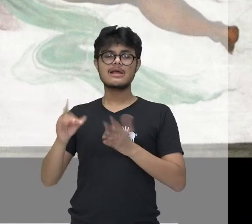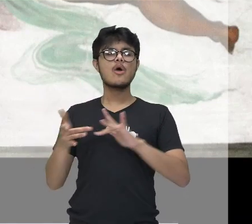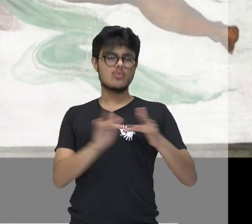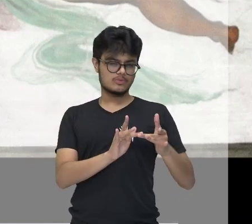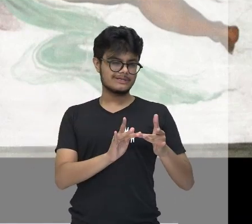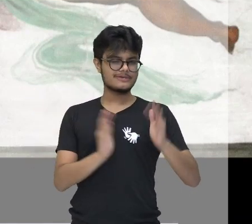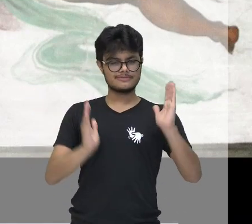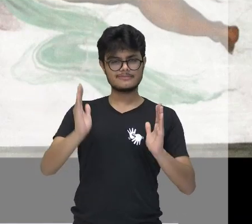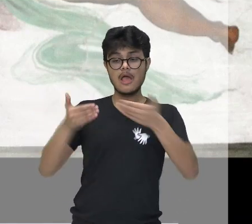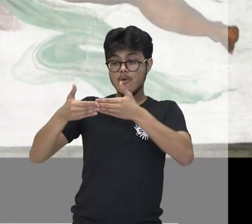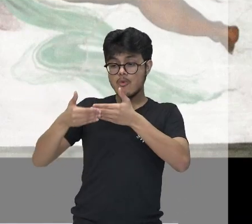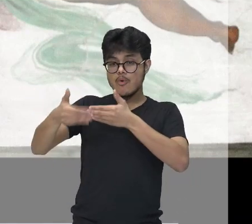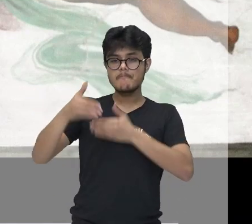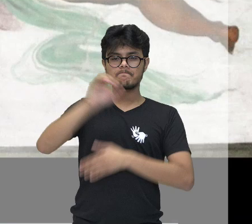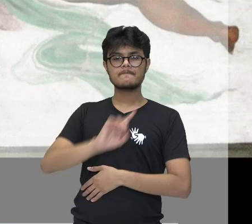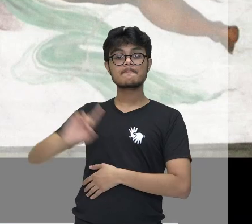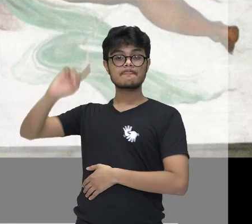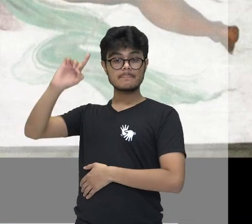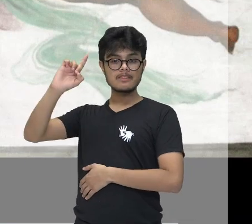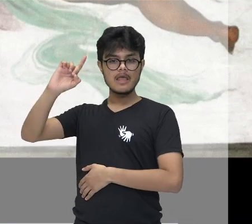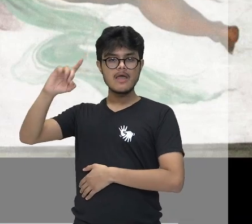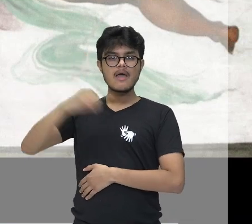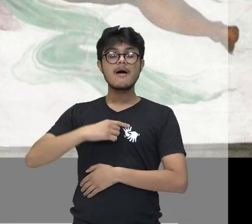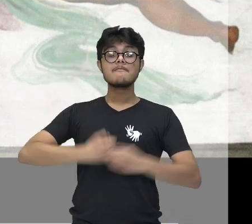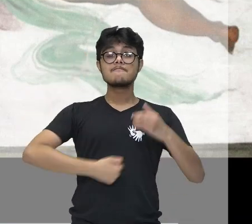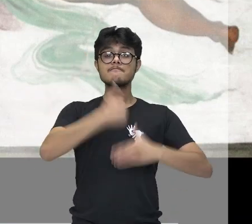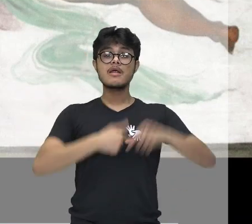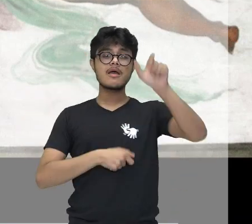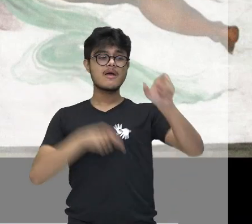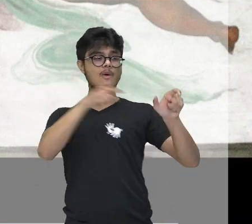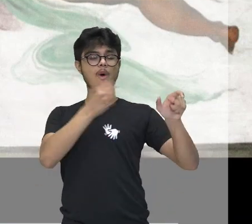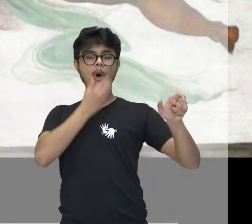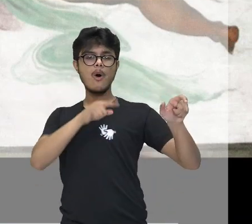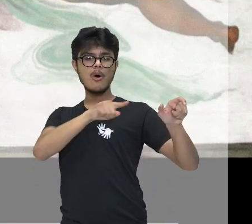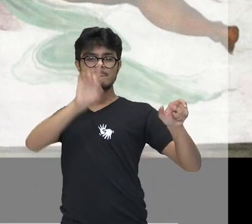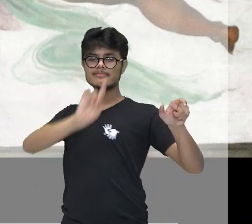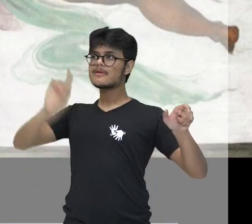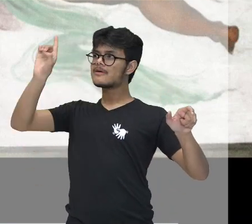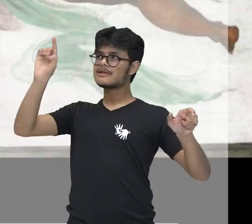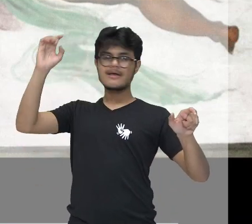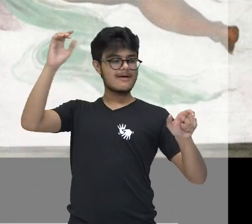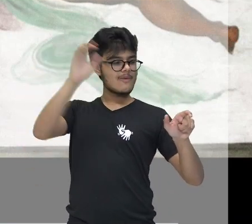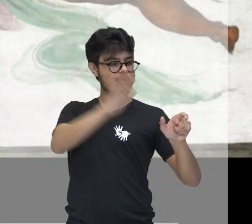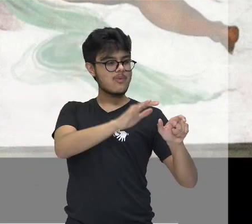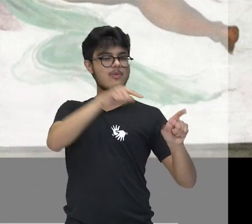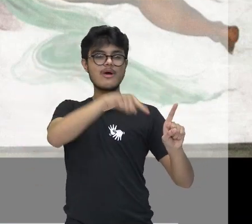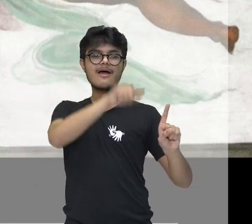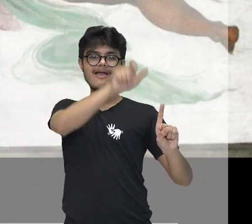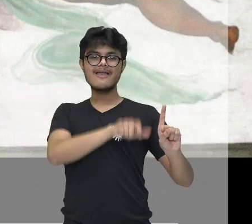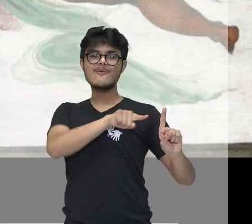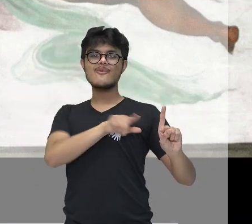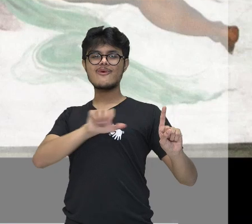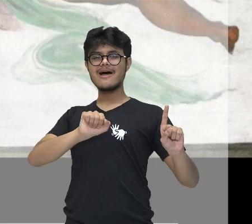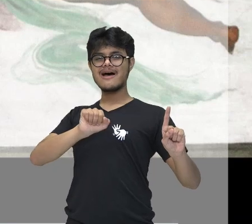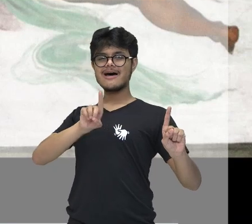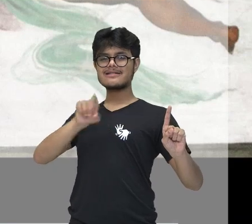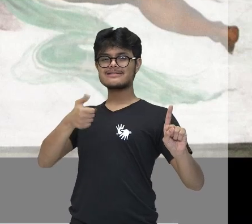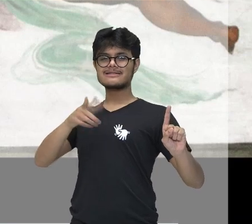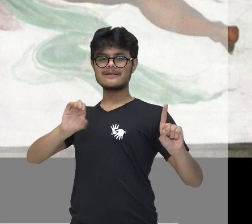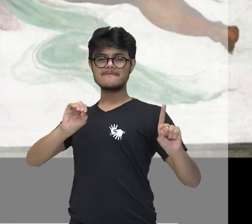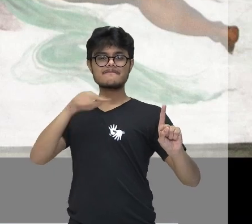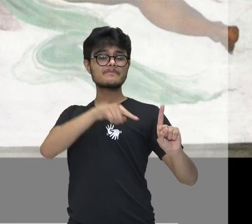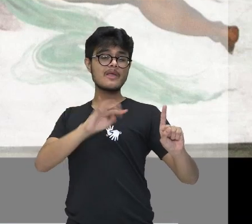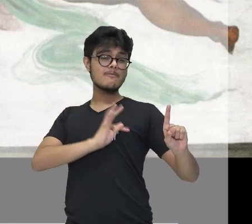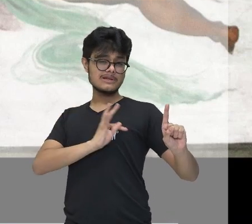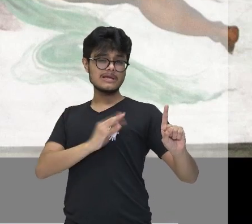Gênesis, onde Deus criou o primeiro homem, chamada criação de Adão. Então, essa